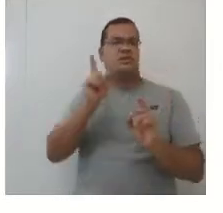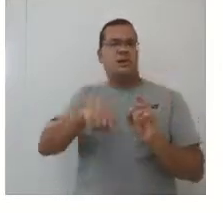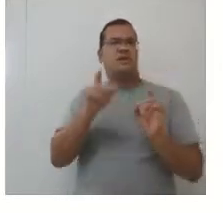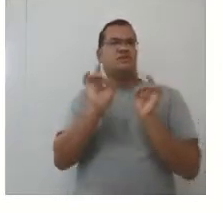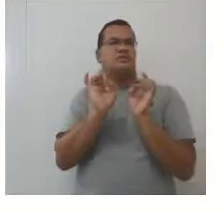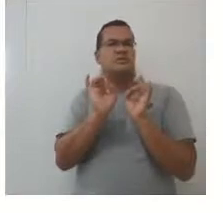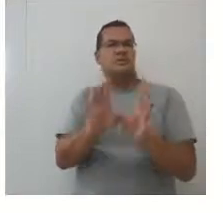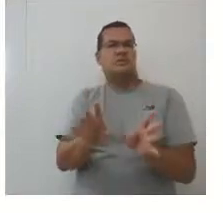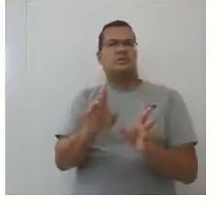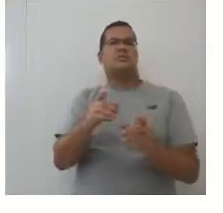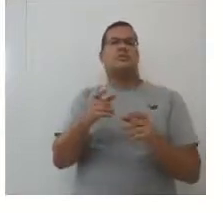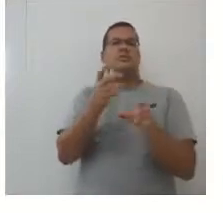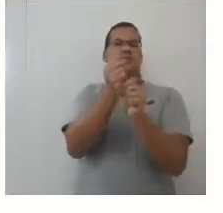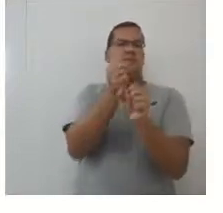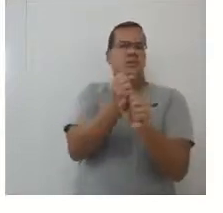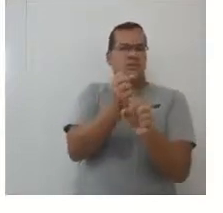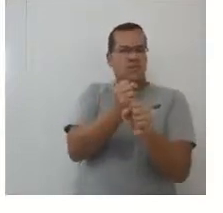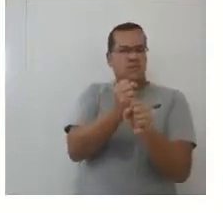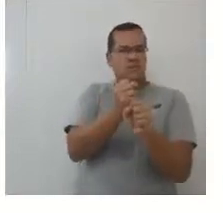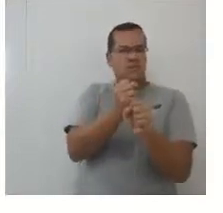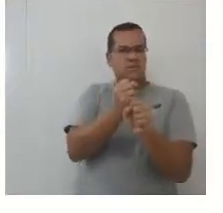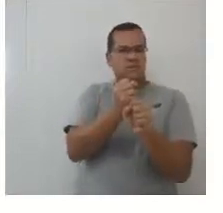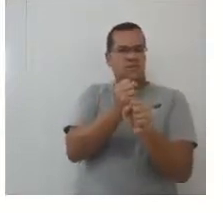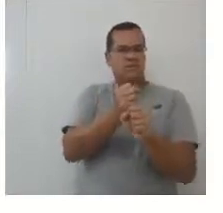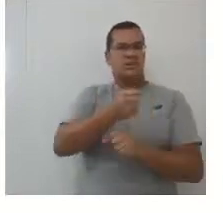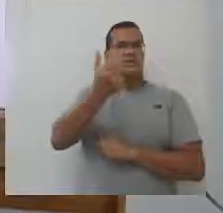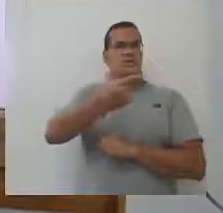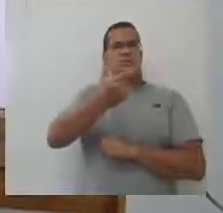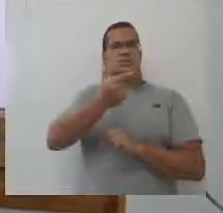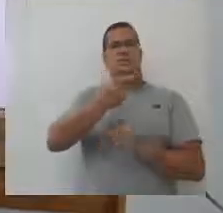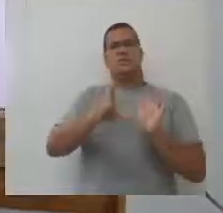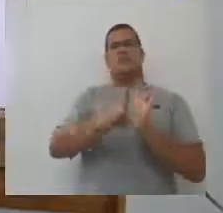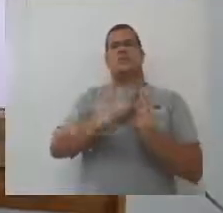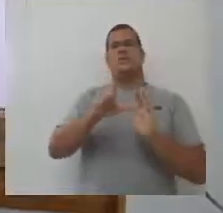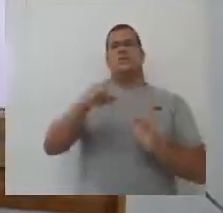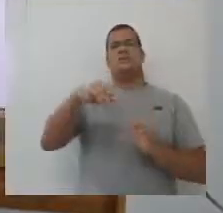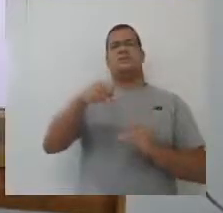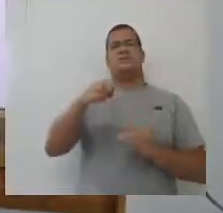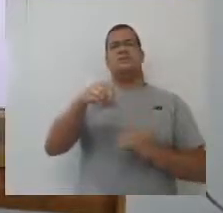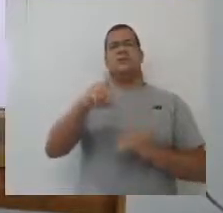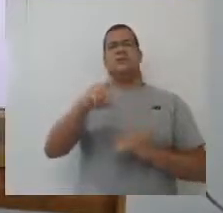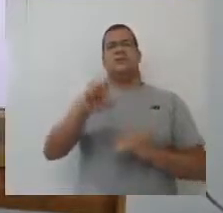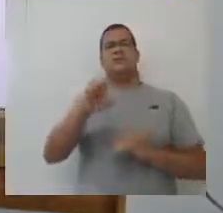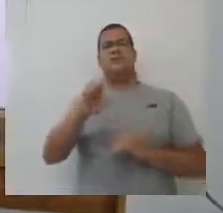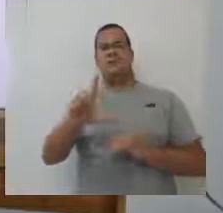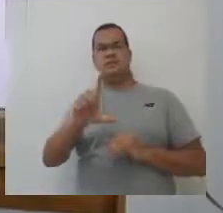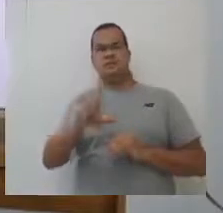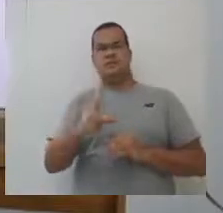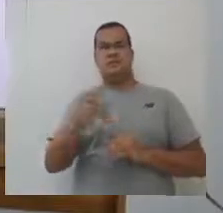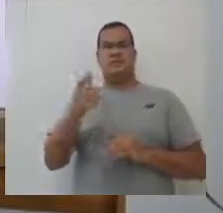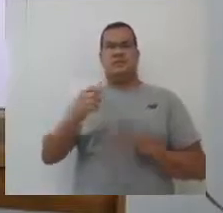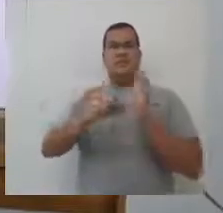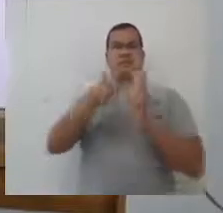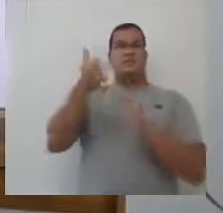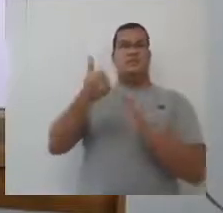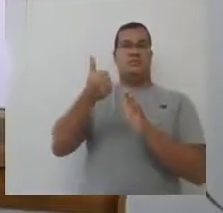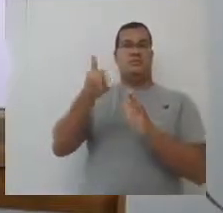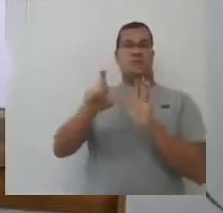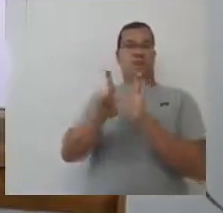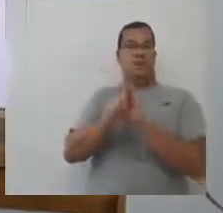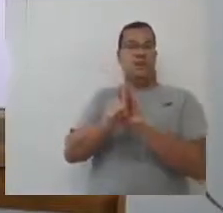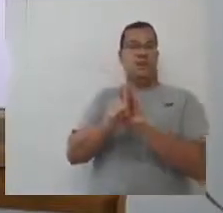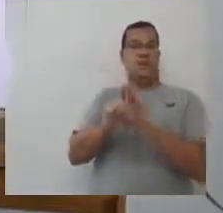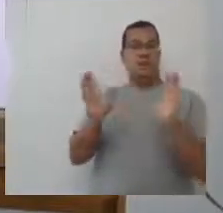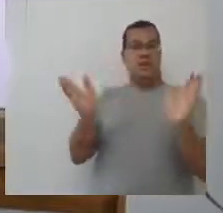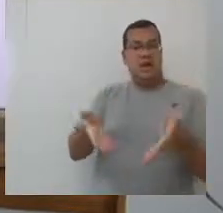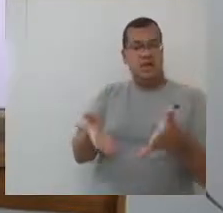do que uma conta de segunda lei de Mendel. Aí tu vai dizer assim, pronto, André agora endoidou. Ele deu primeira lei semana passada e já tá